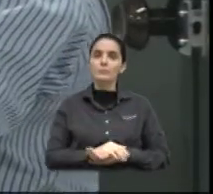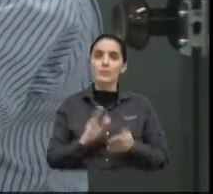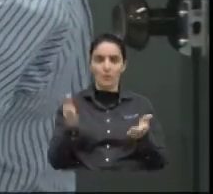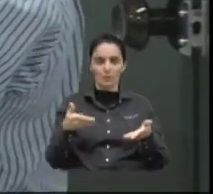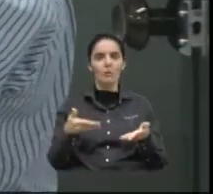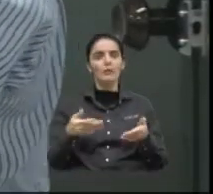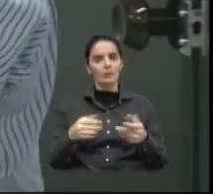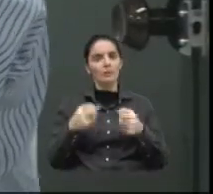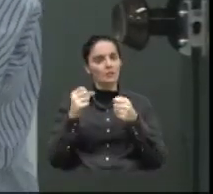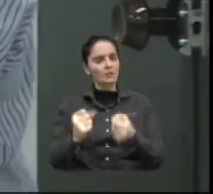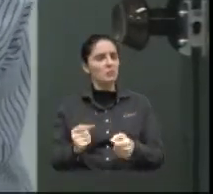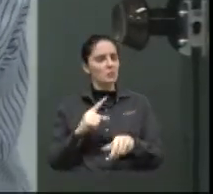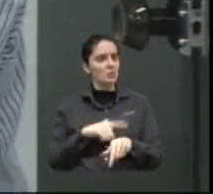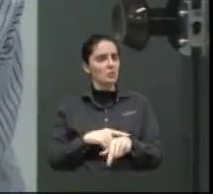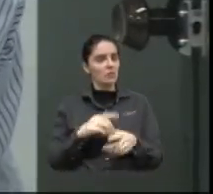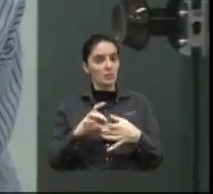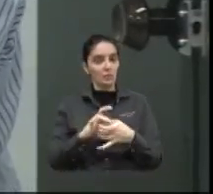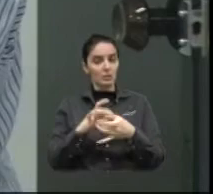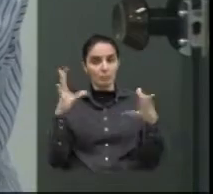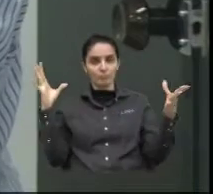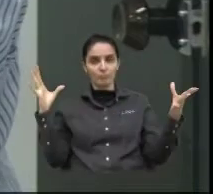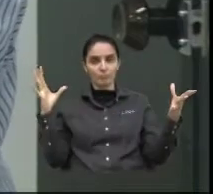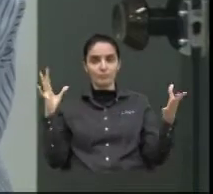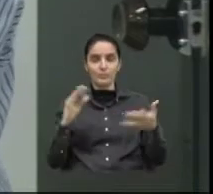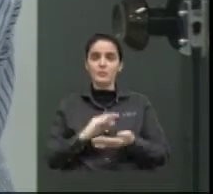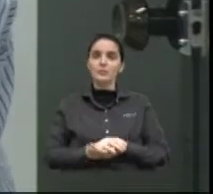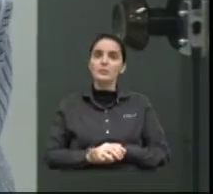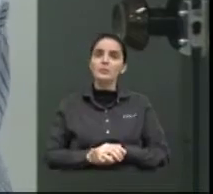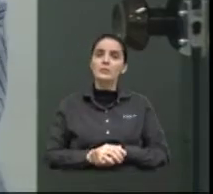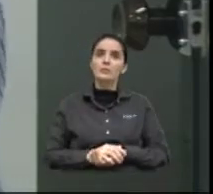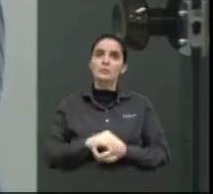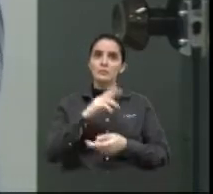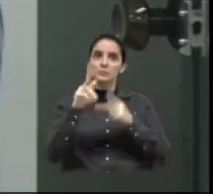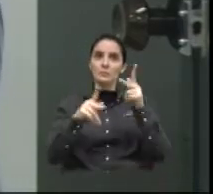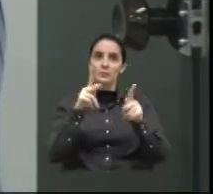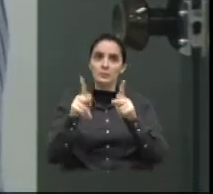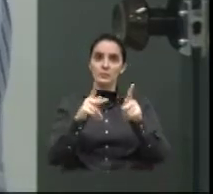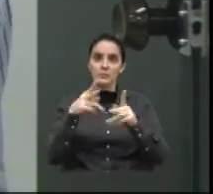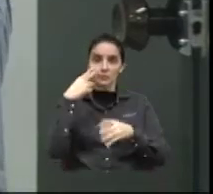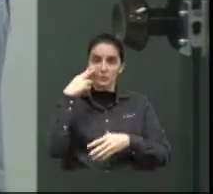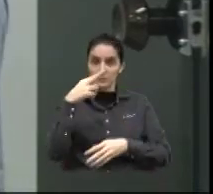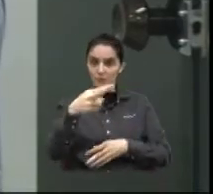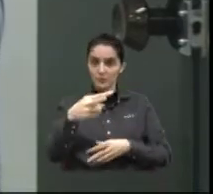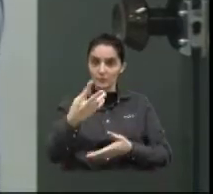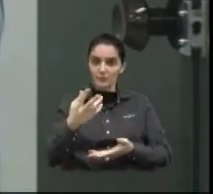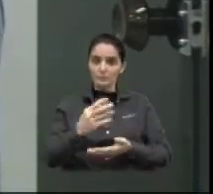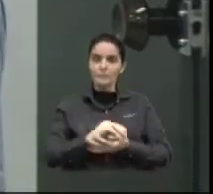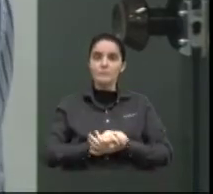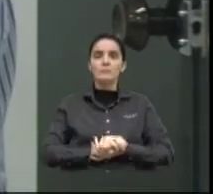prática colocar para os seus eleitores para o munícipe